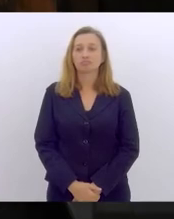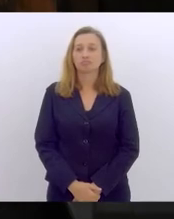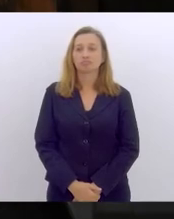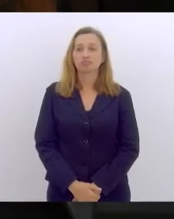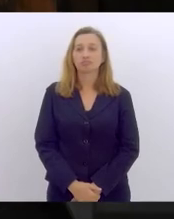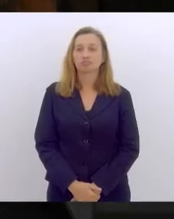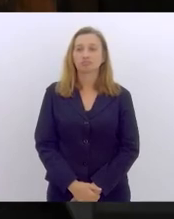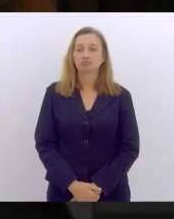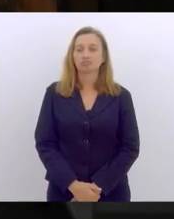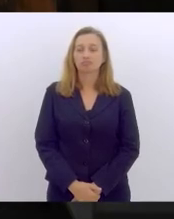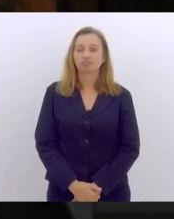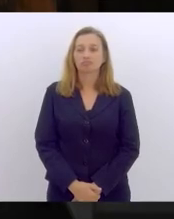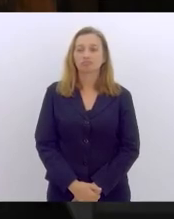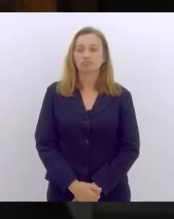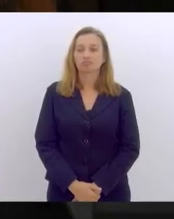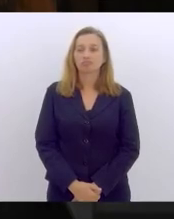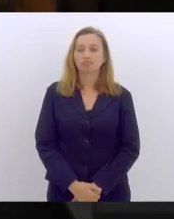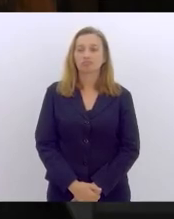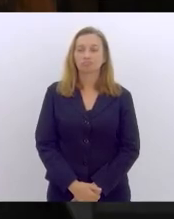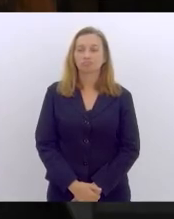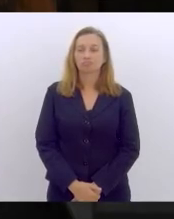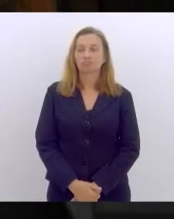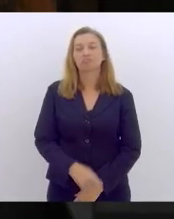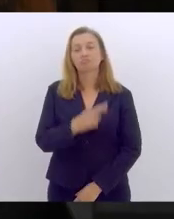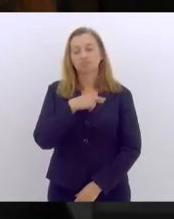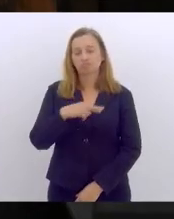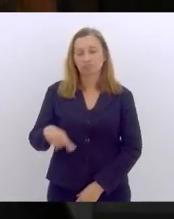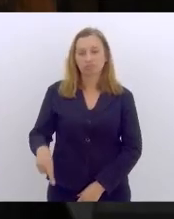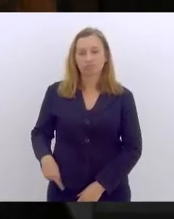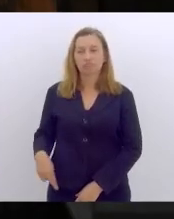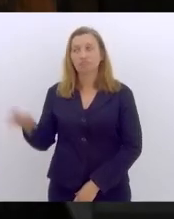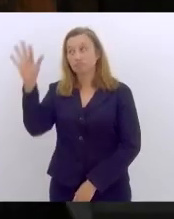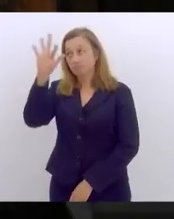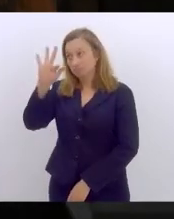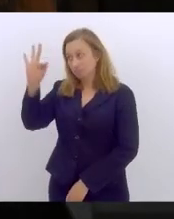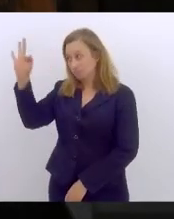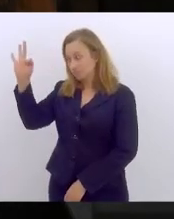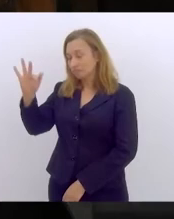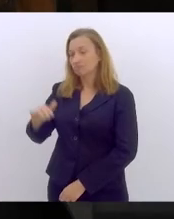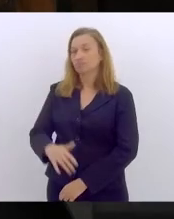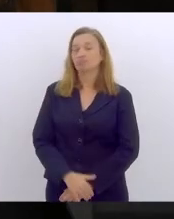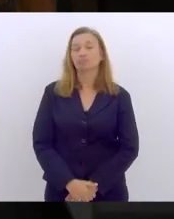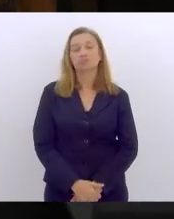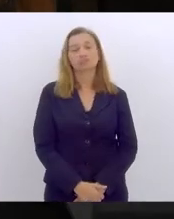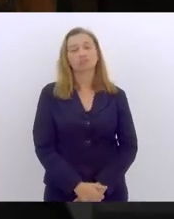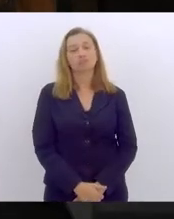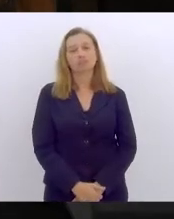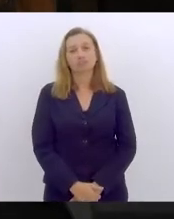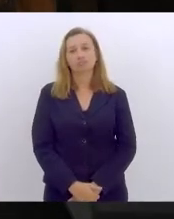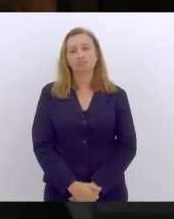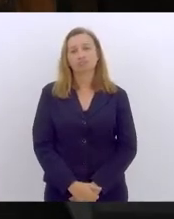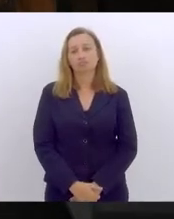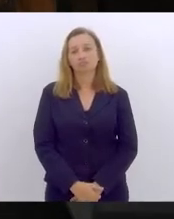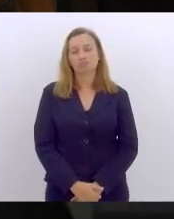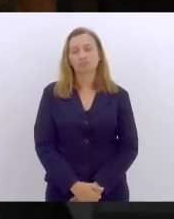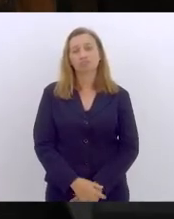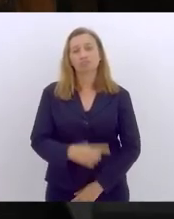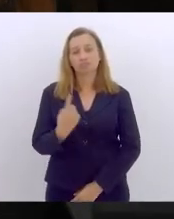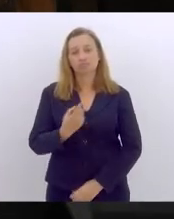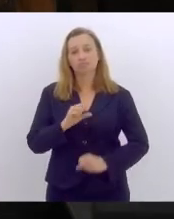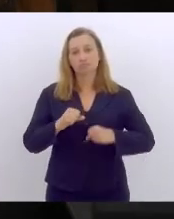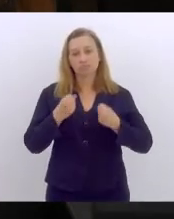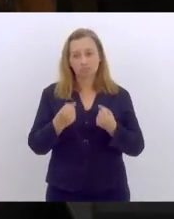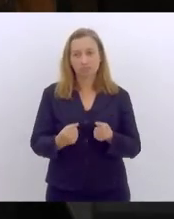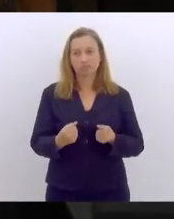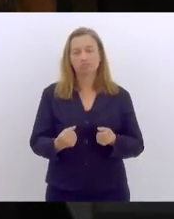na construção da nossa República Federativa e daquilo que a gente defende,